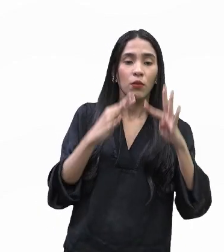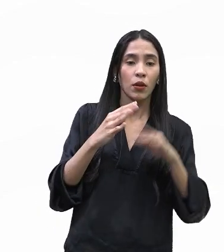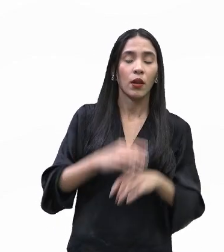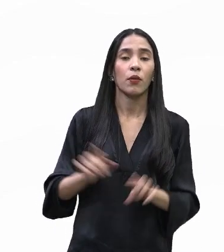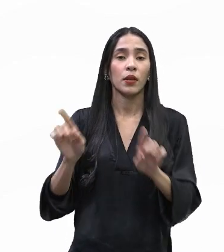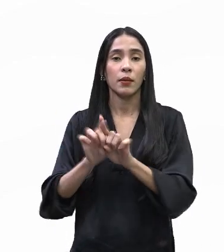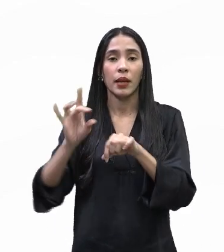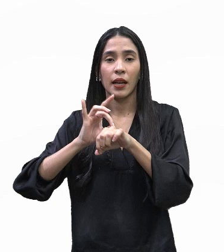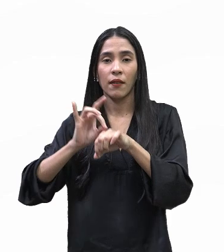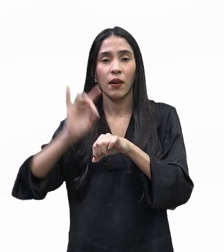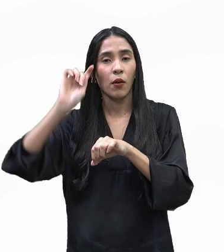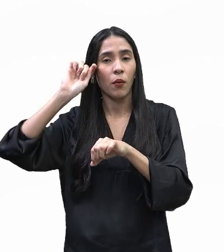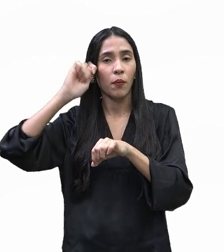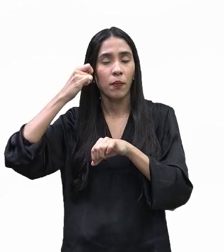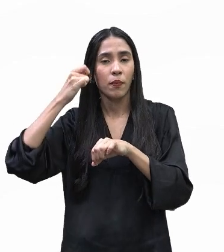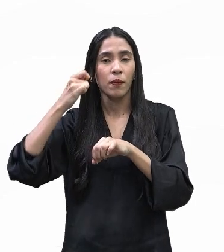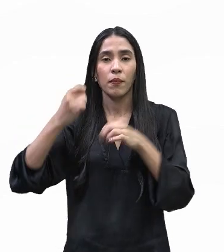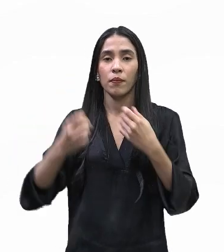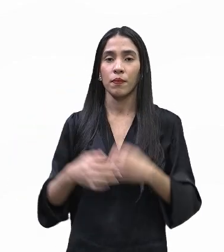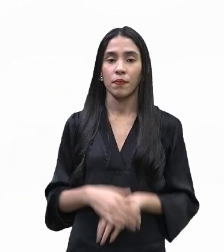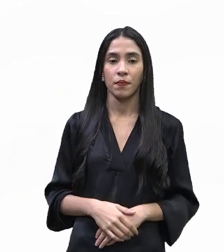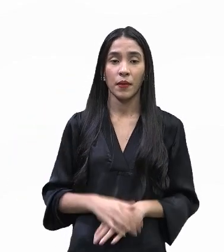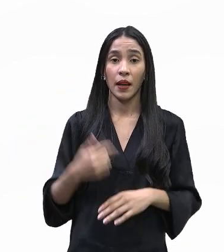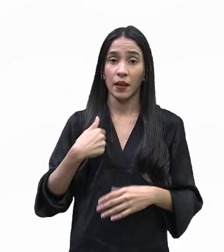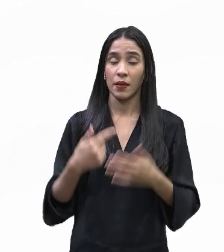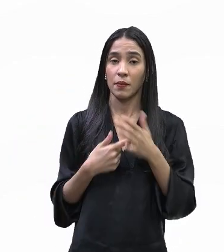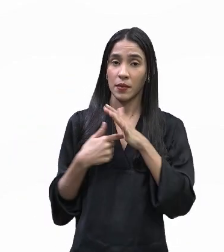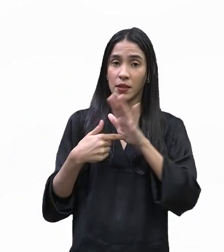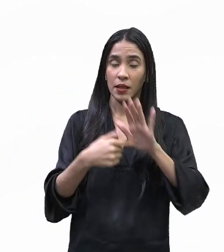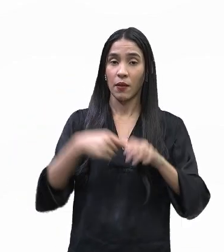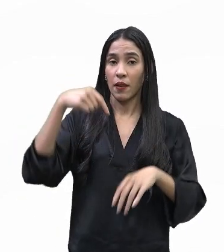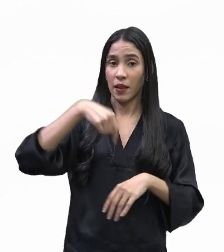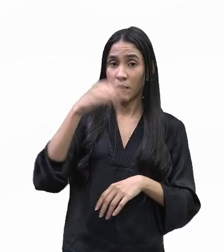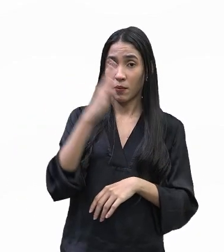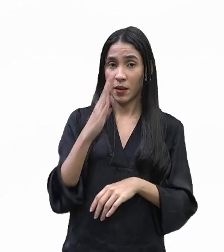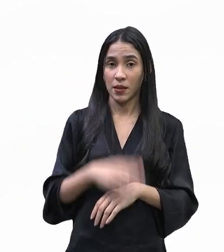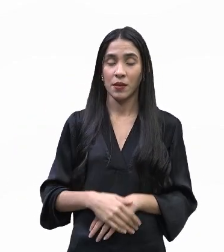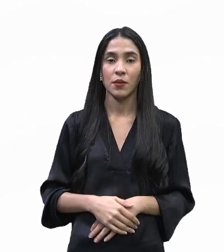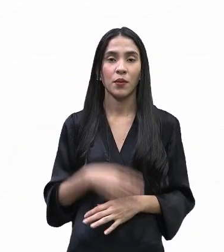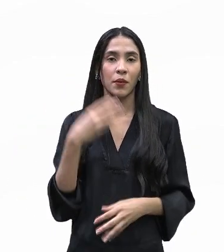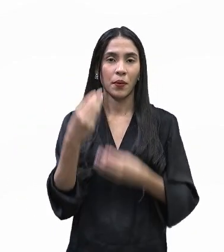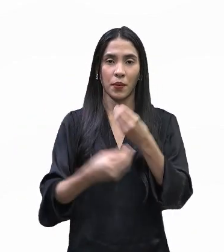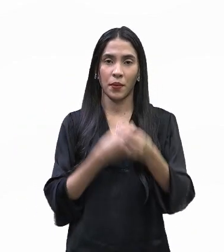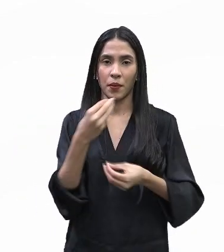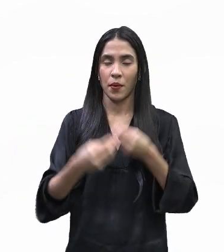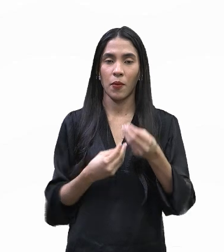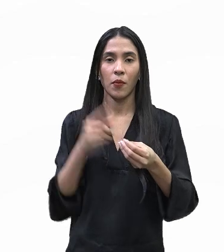carvão mineral. Eu quero apresentar para vocês no Brasil, né, como que é